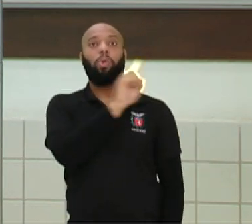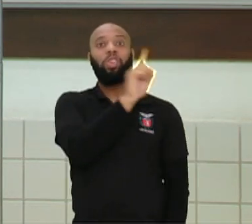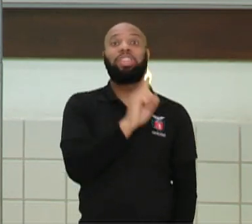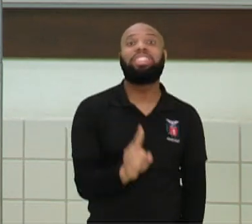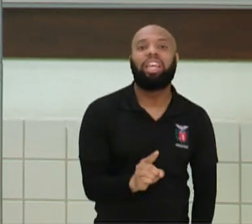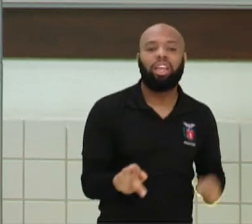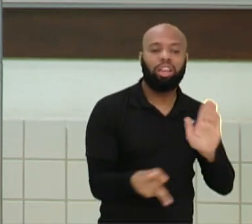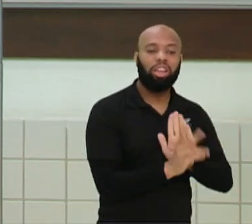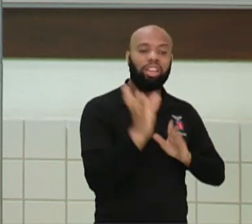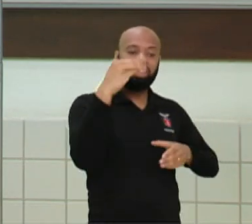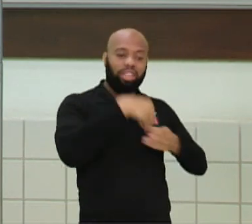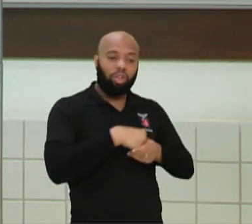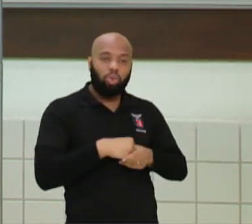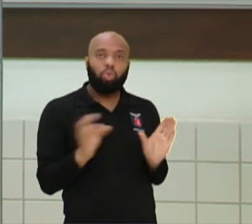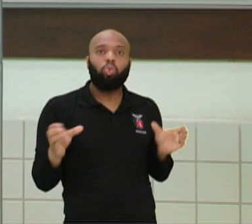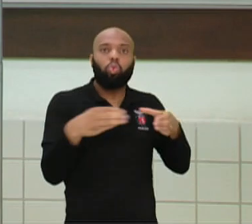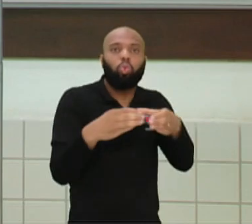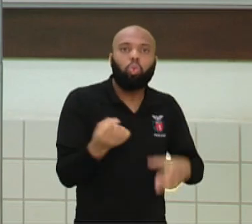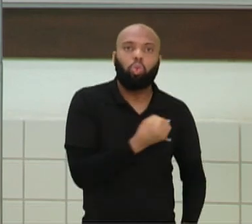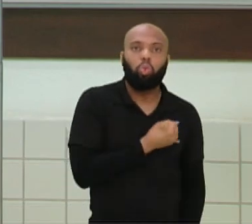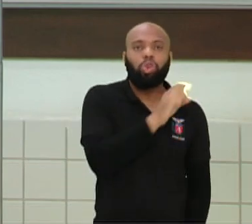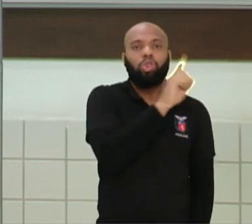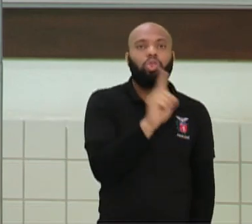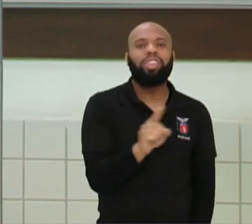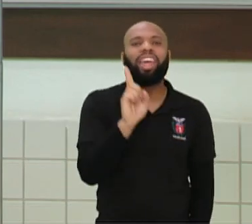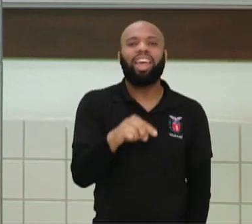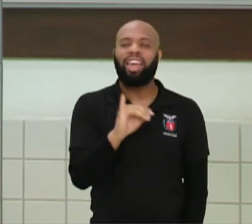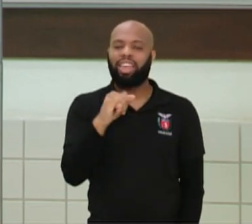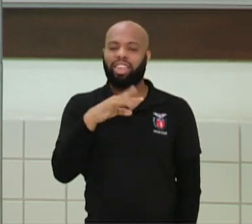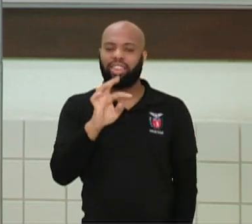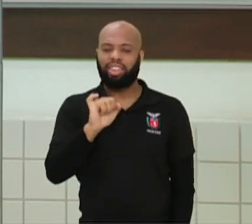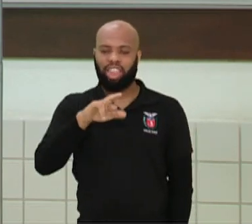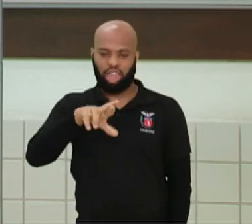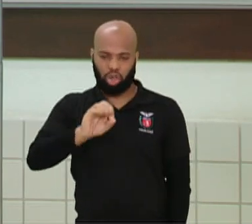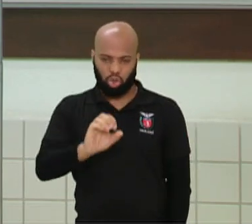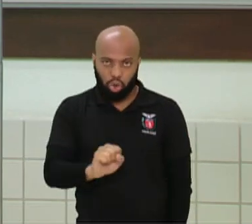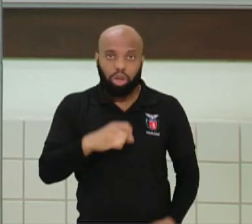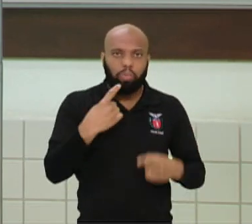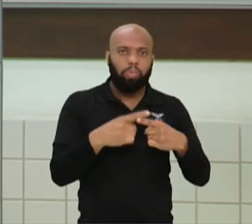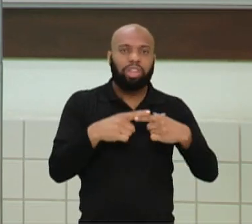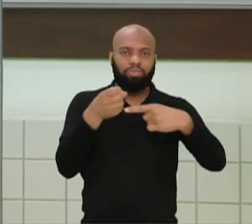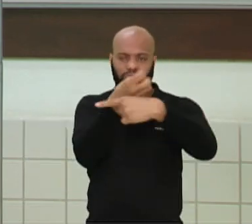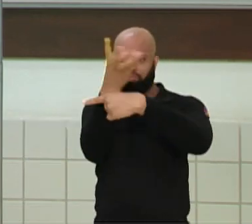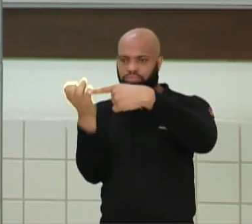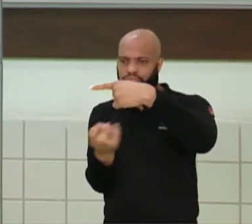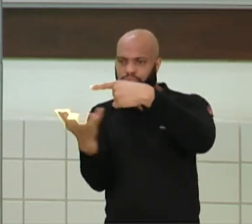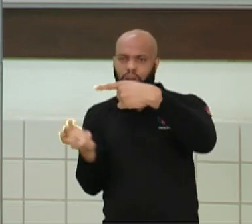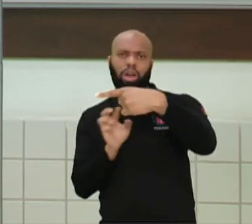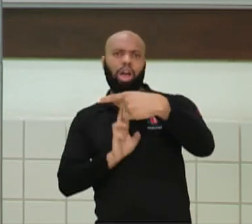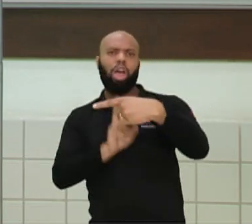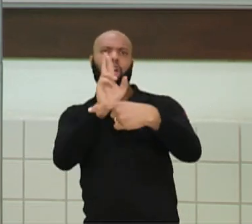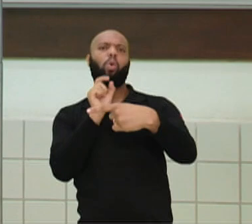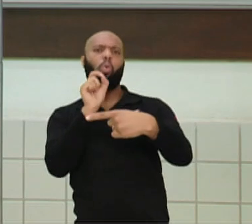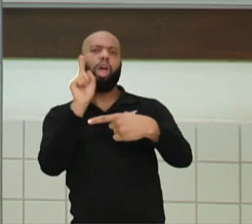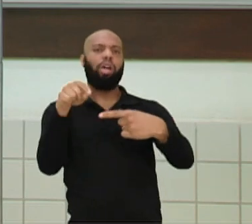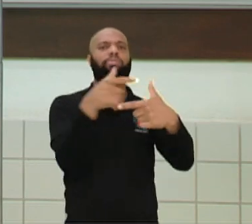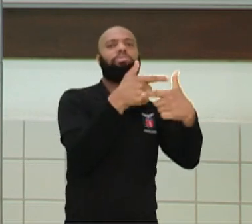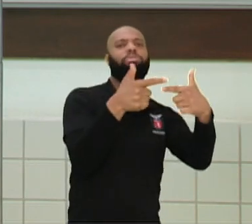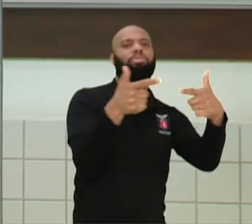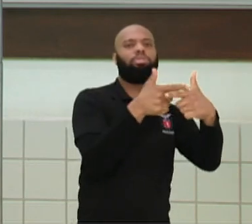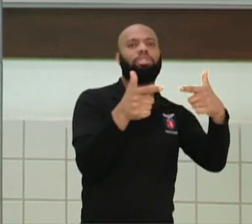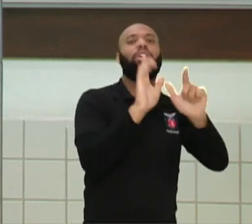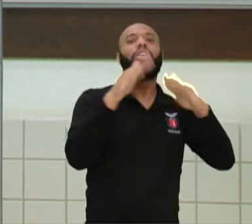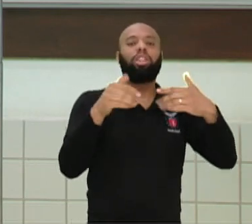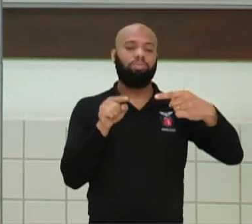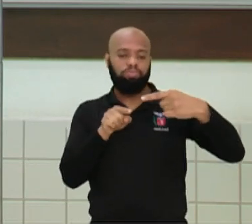número de fração. Sempre lembrando, então, a fração representa uma divisão. Então, o